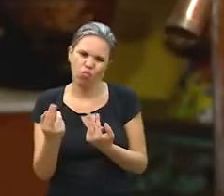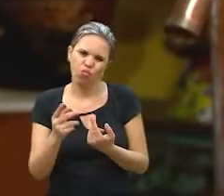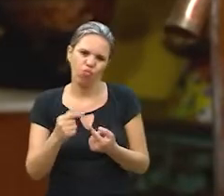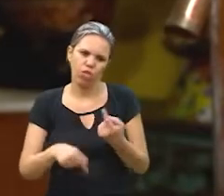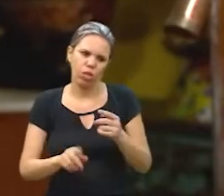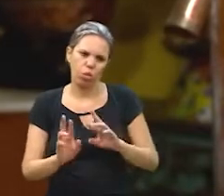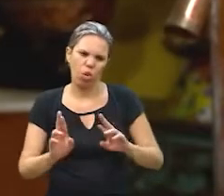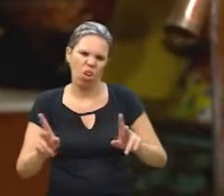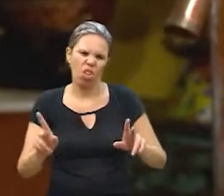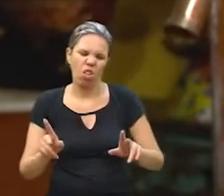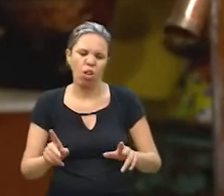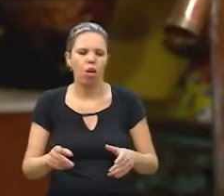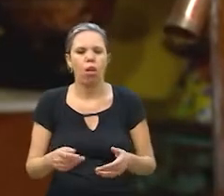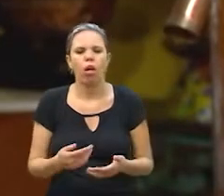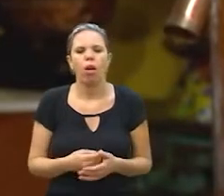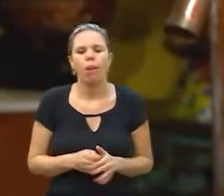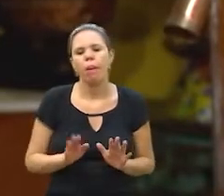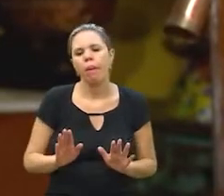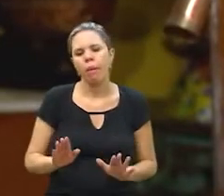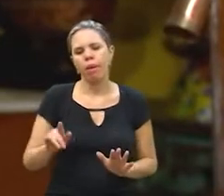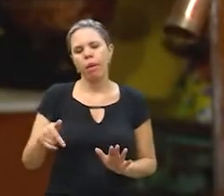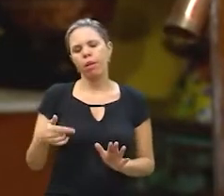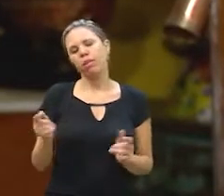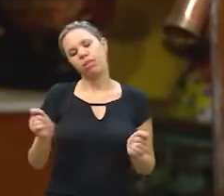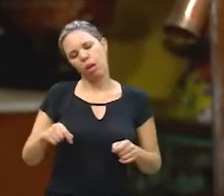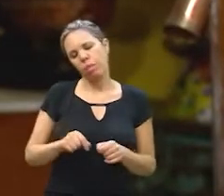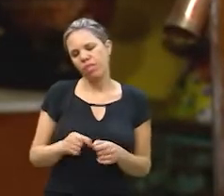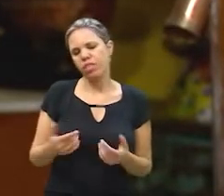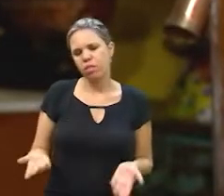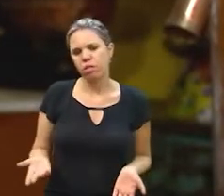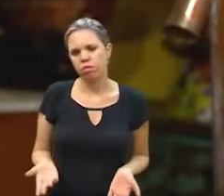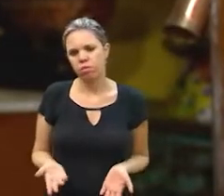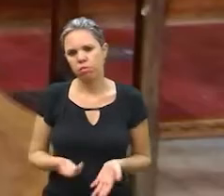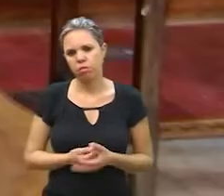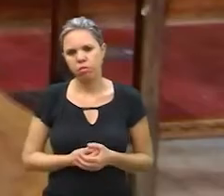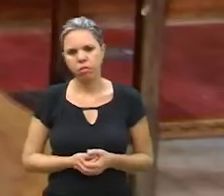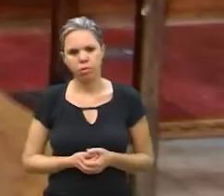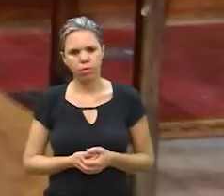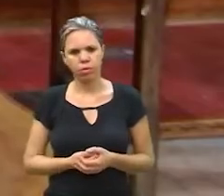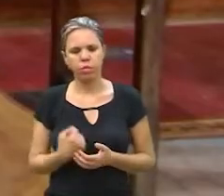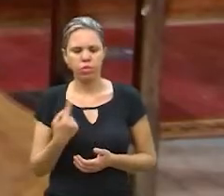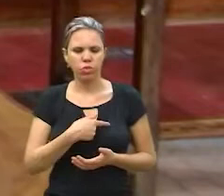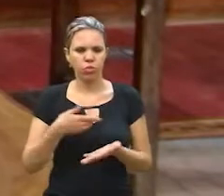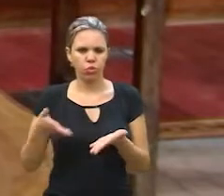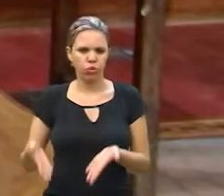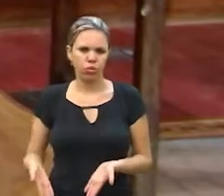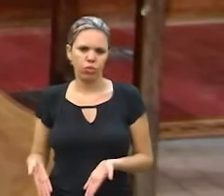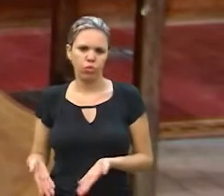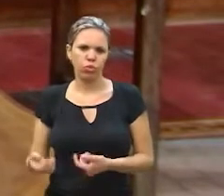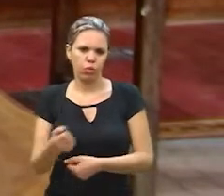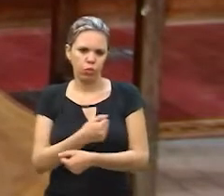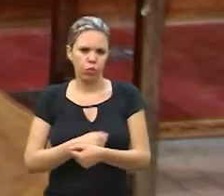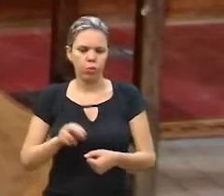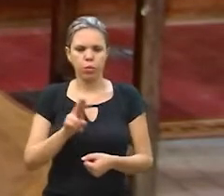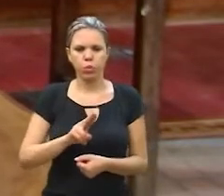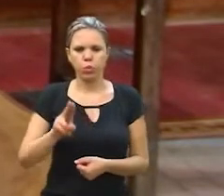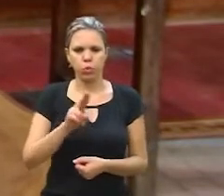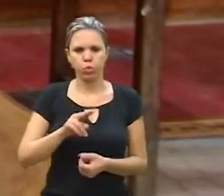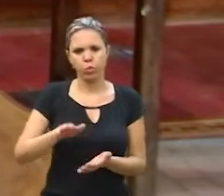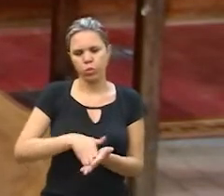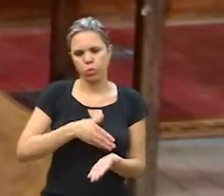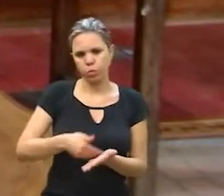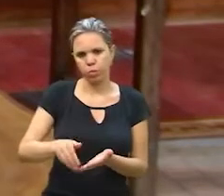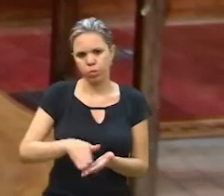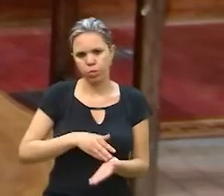igual, né? Mas, da proposta, né? Mas dá sim. Dá. A gente aqui nessa receita tá usando